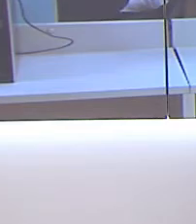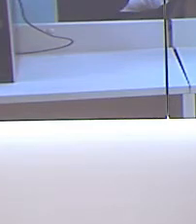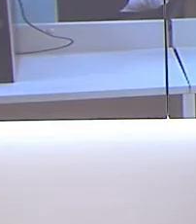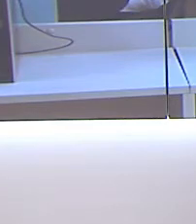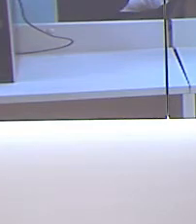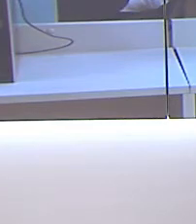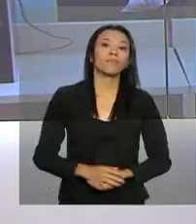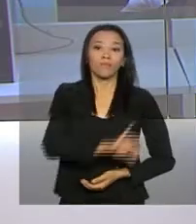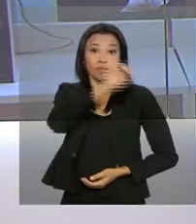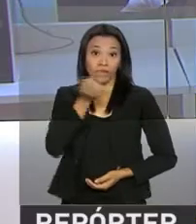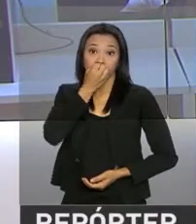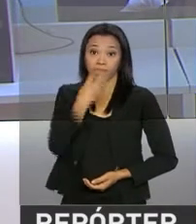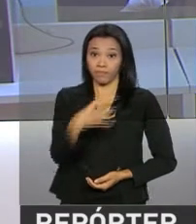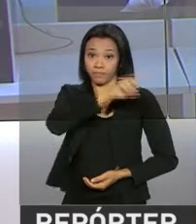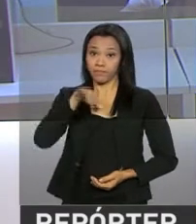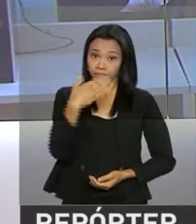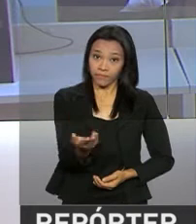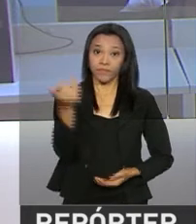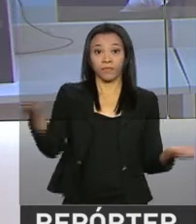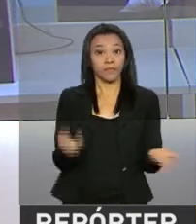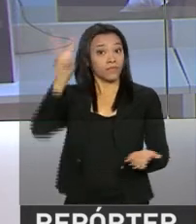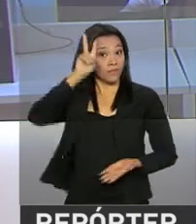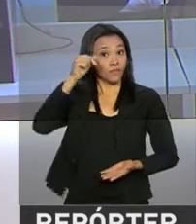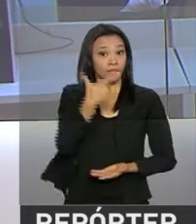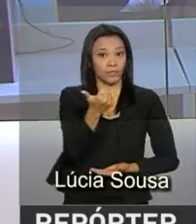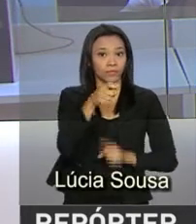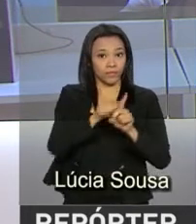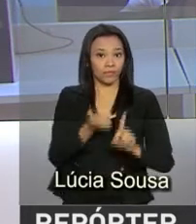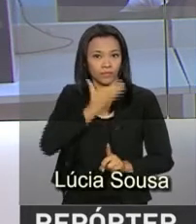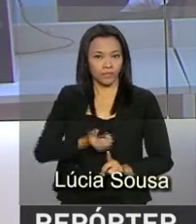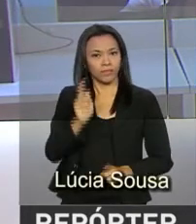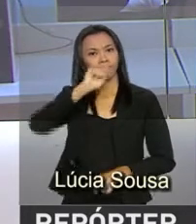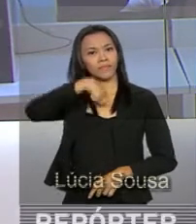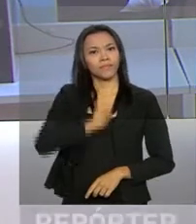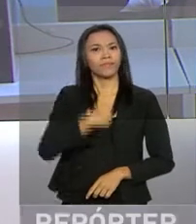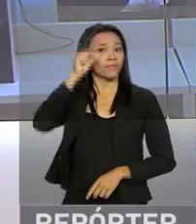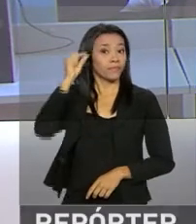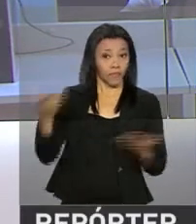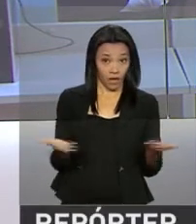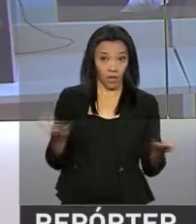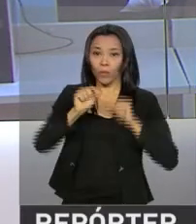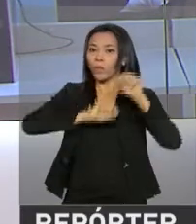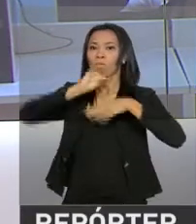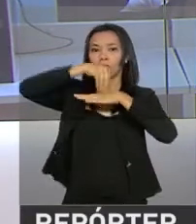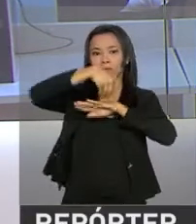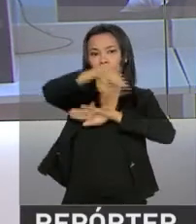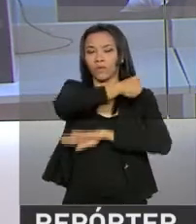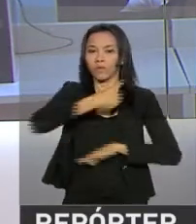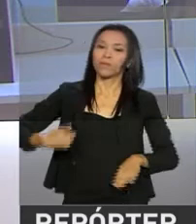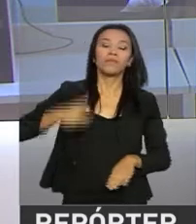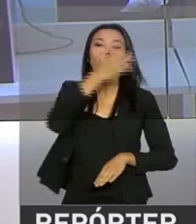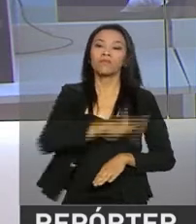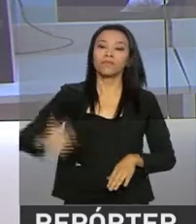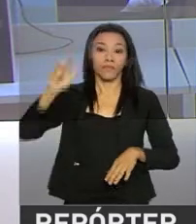olá bom dia pra vocês segunda feira 12 de dezembro eu sou renata corsini e trago a partir de agora as notícias do governo